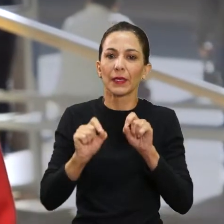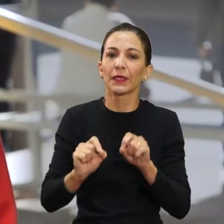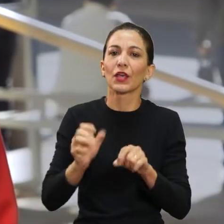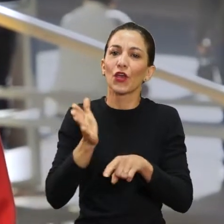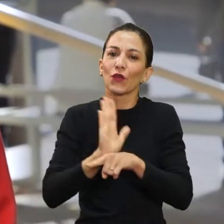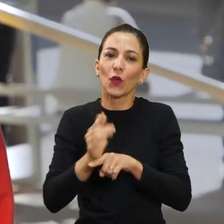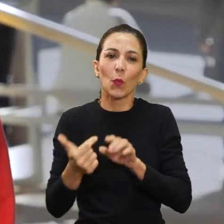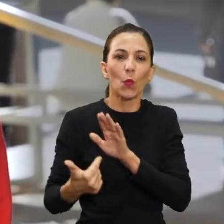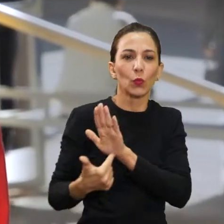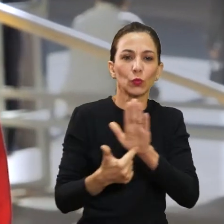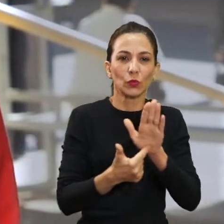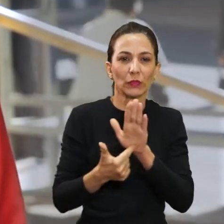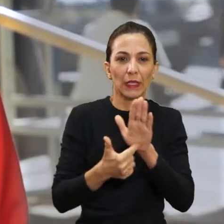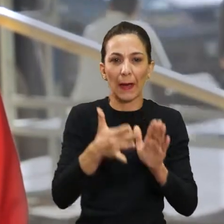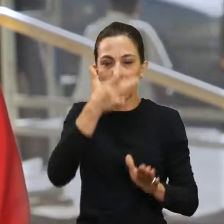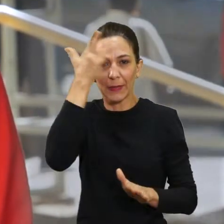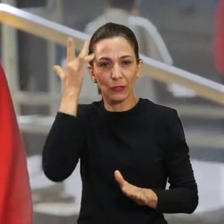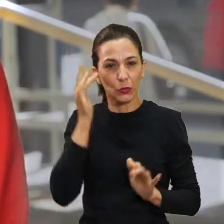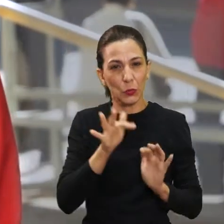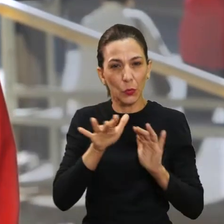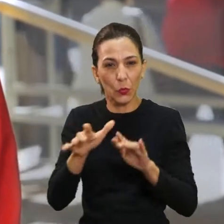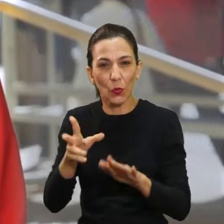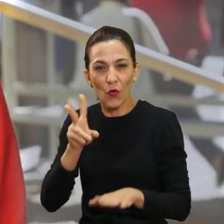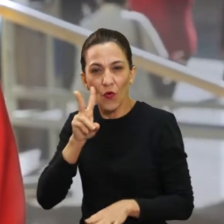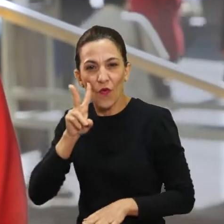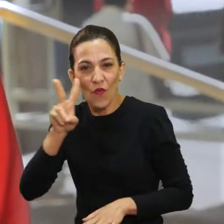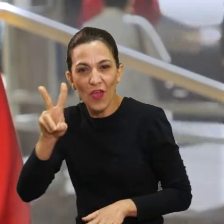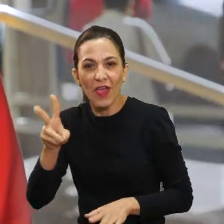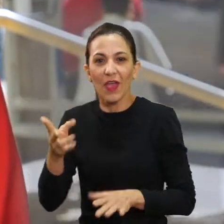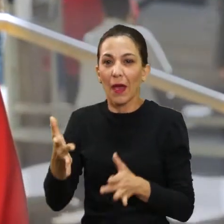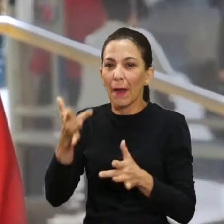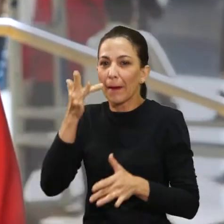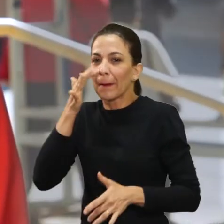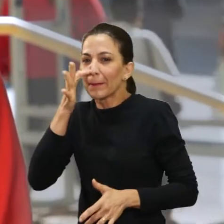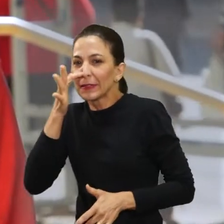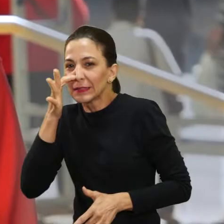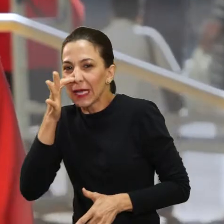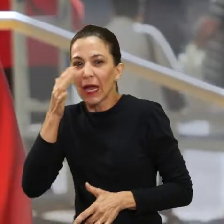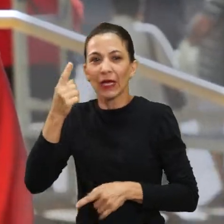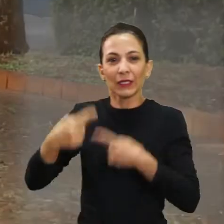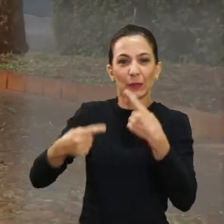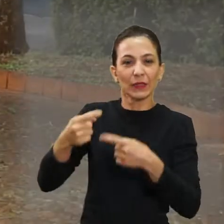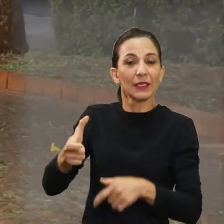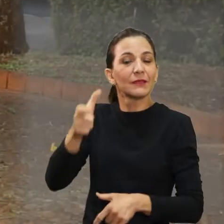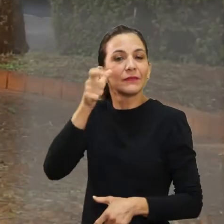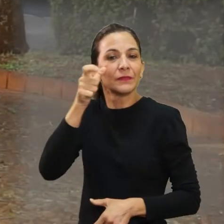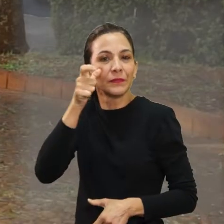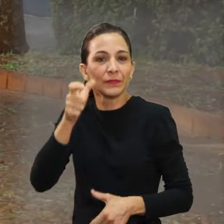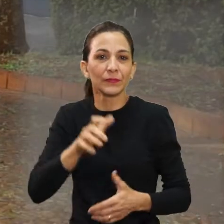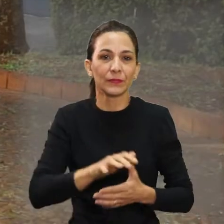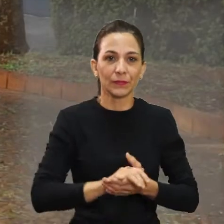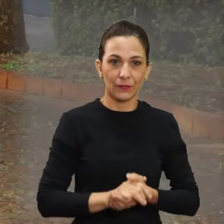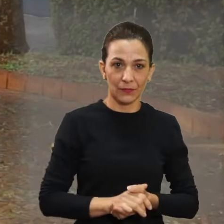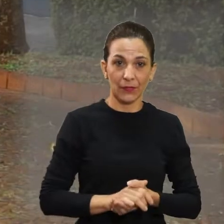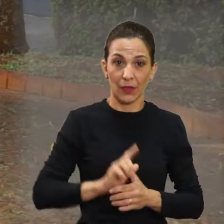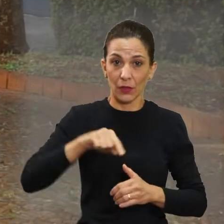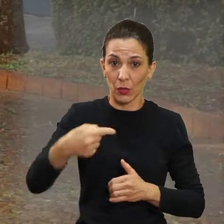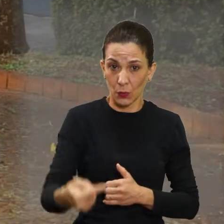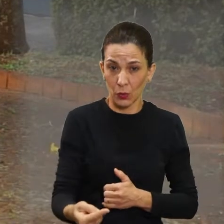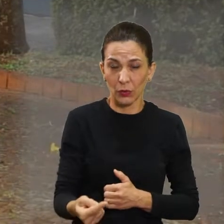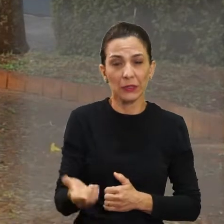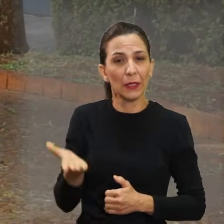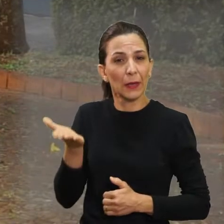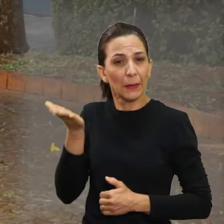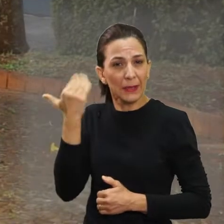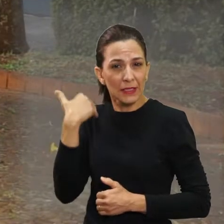cineclube que acontecia aqui também, que era exibidos filmes e tal, e o pessoal vinha para assistir, debater e tal, era bem interessante. Depois, mais para frente,